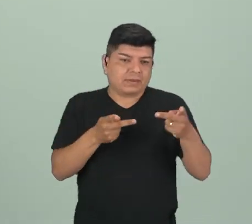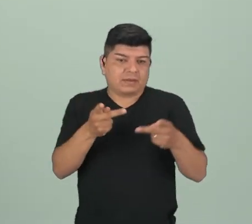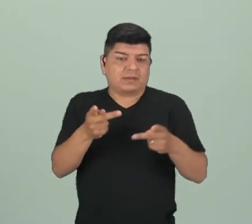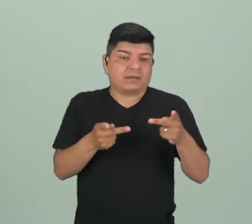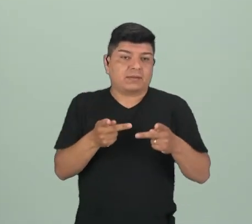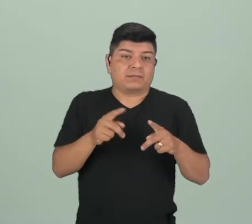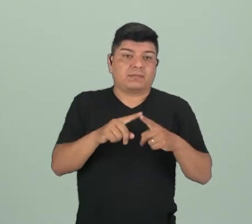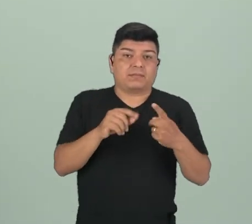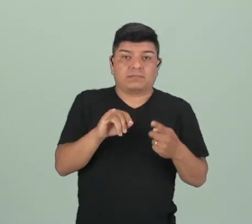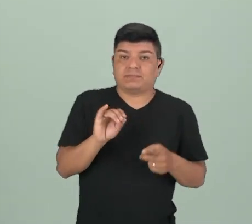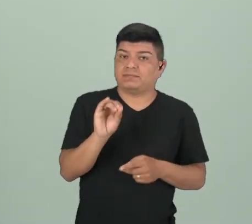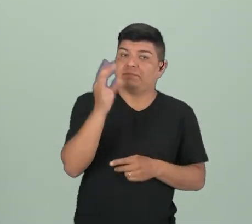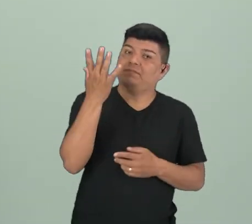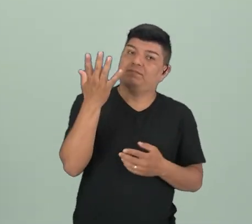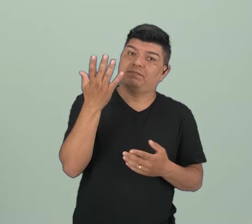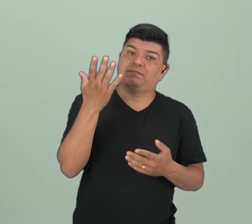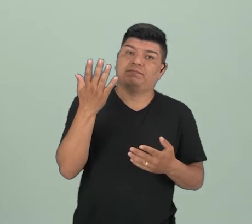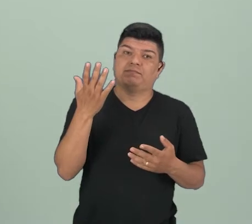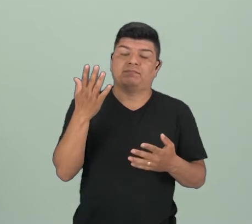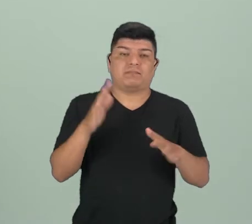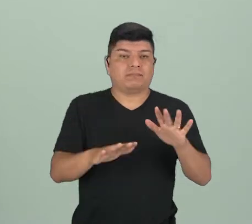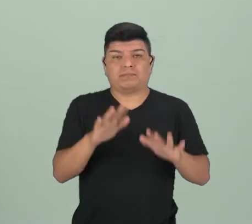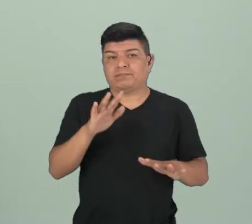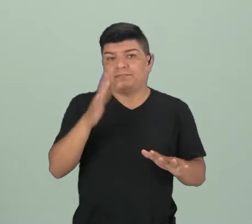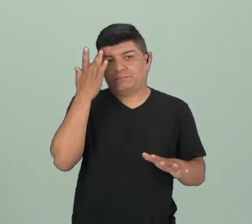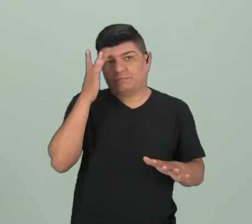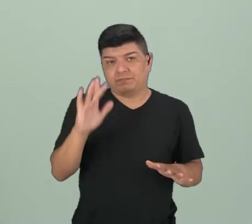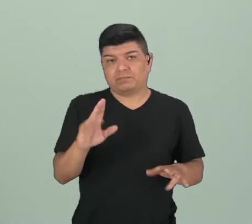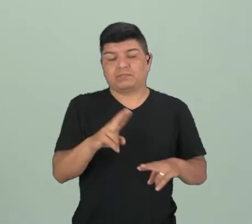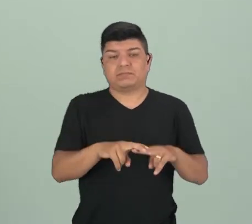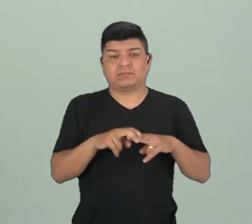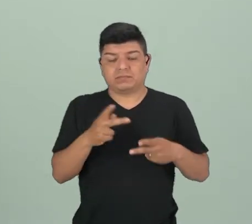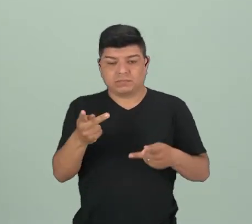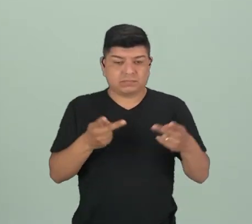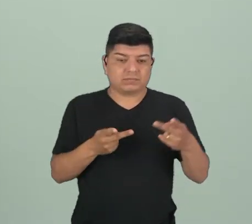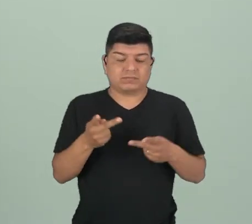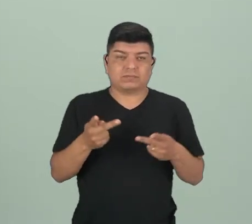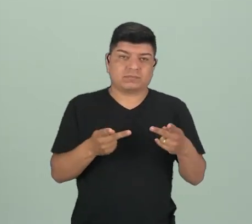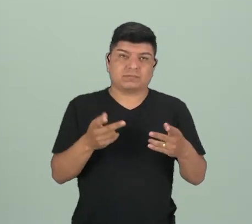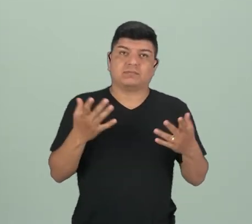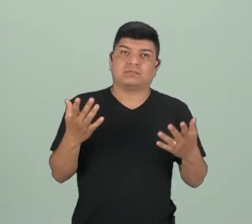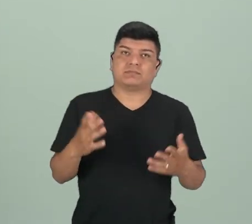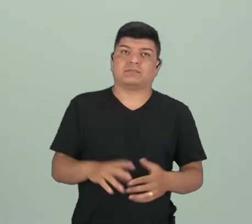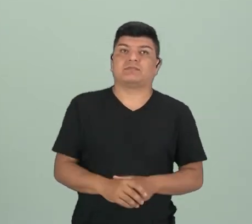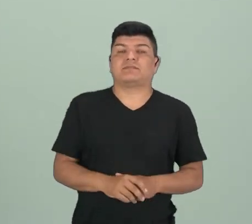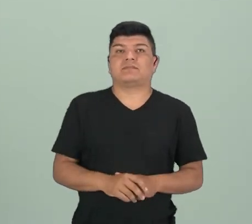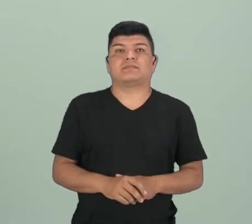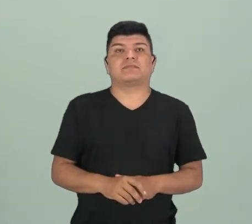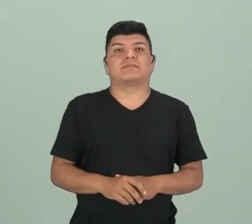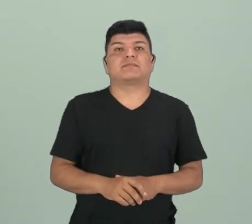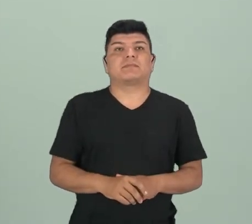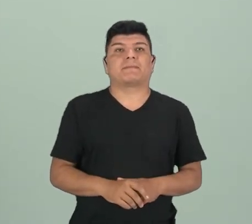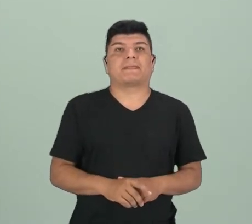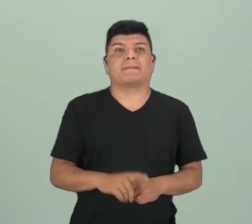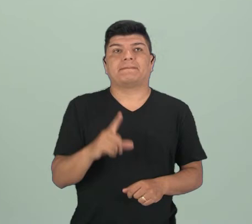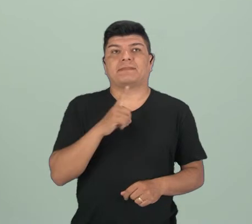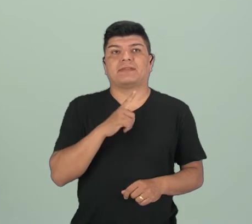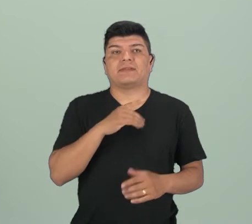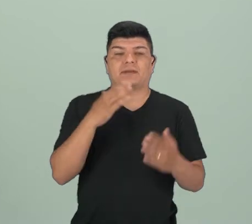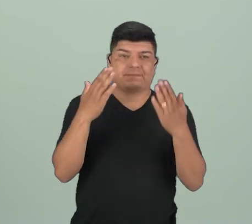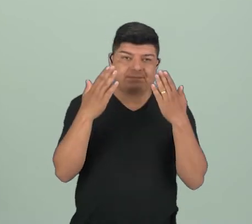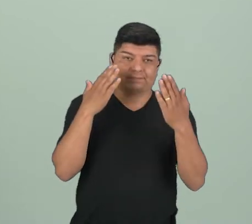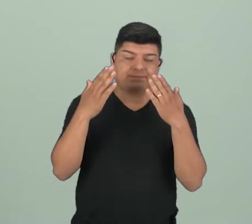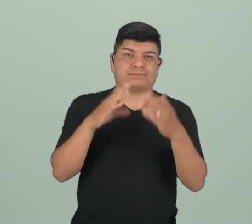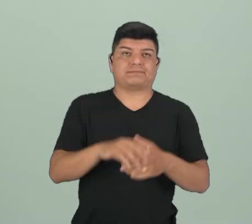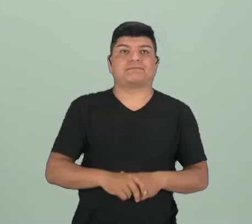acontecer ou não, depende da circunstância, tá? Então, é uma suposição, é um planejamento, enfim. E aí temos a comparação,